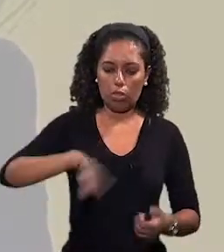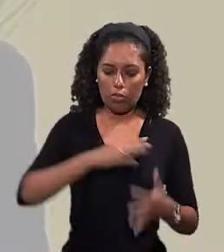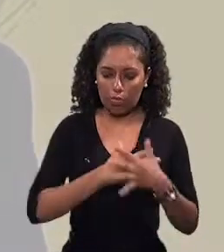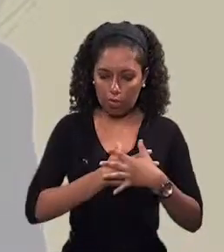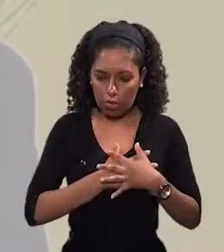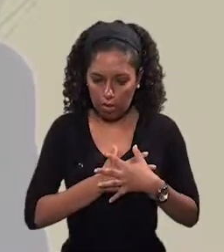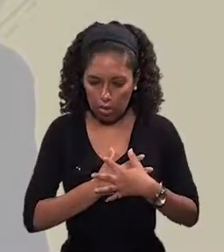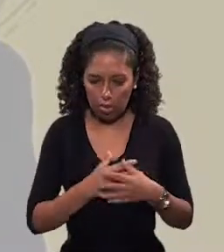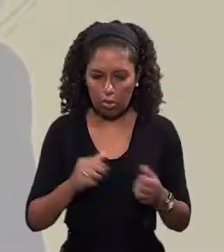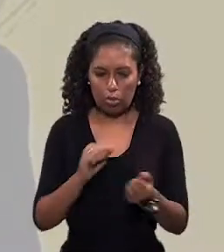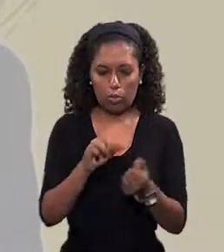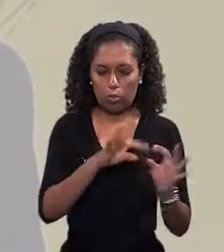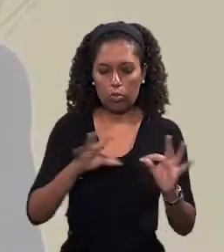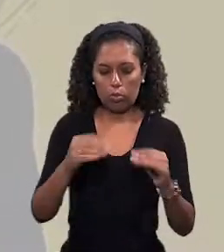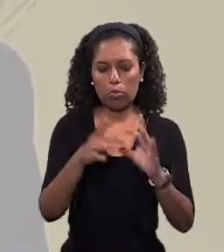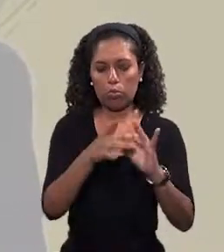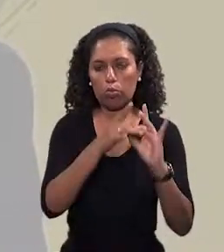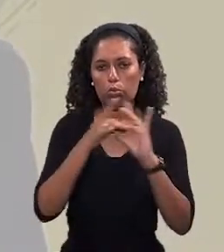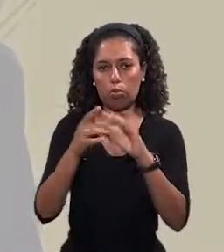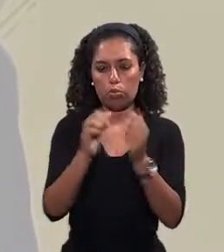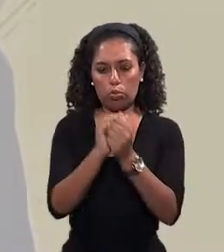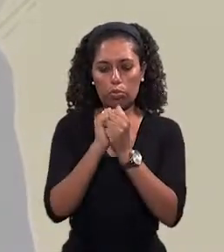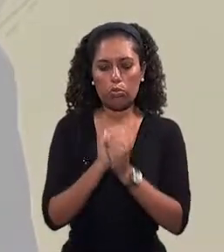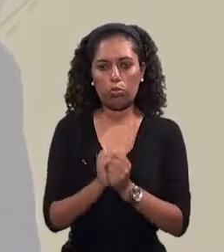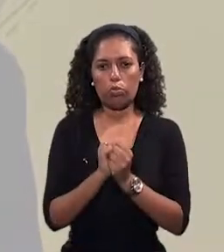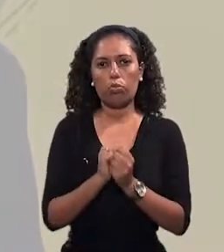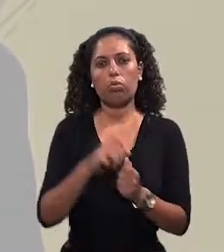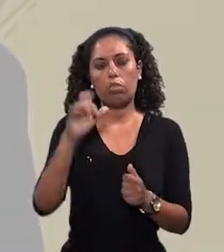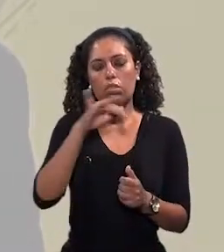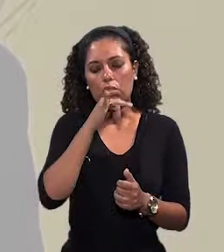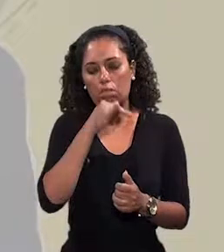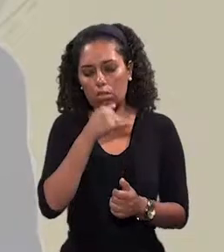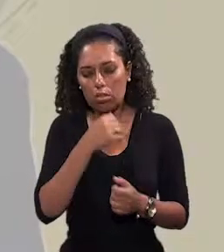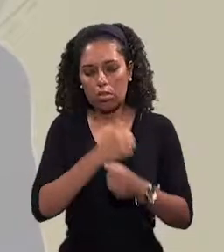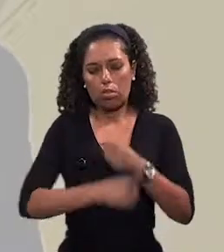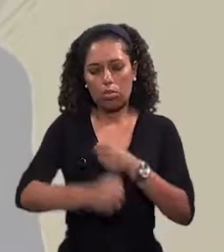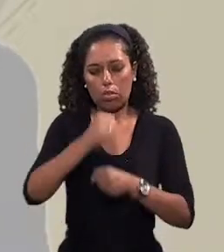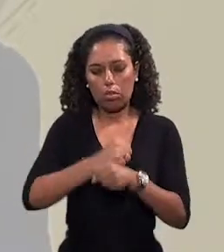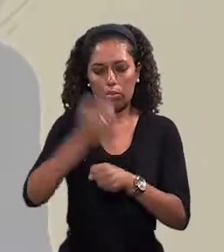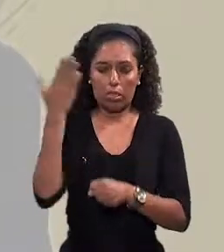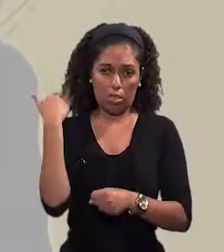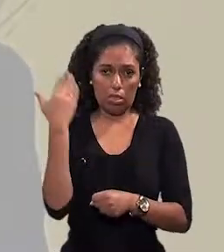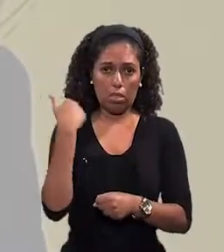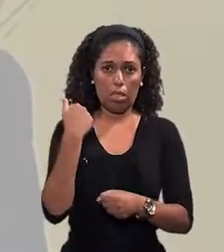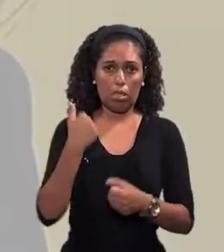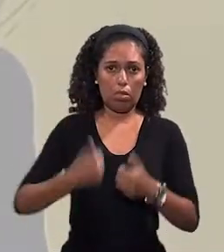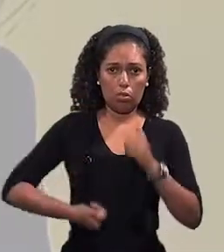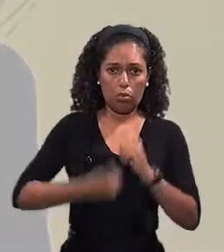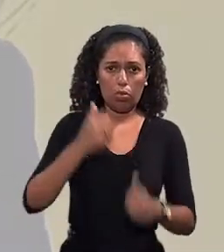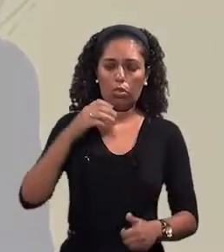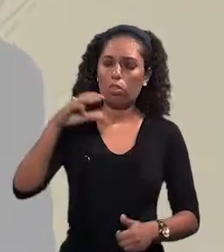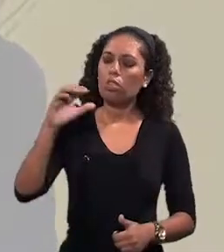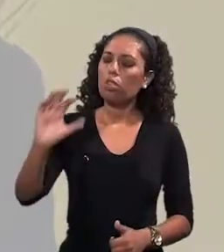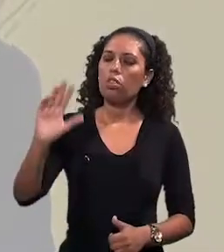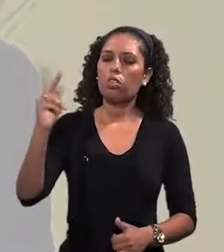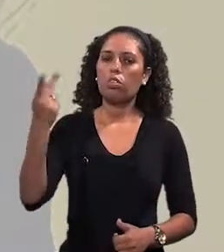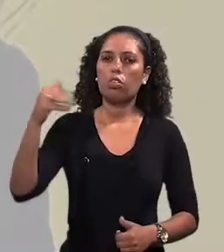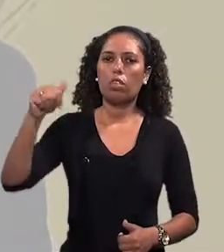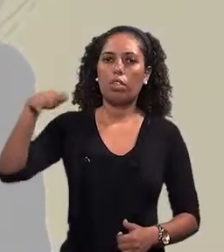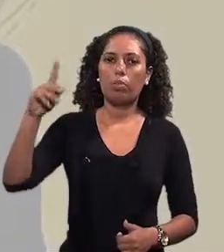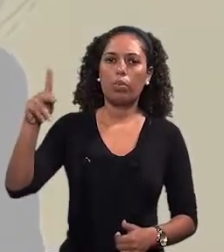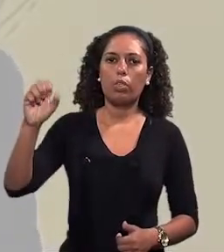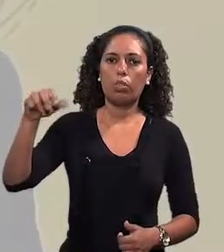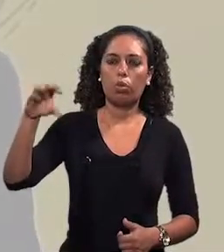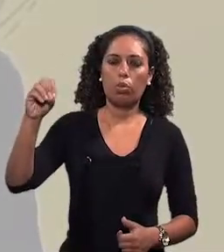solidarizar em conjunto. Da mesma forma como aconteceu, infelizmente, há alguns anos com a Chapecoense, assim que aconteceu, assim que eu